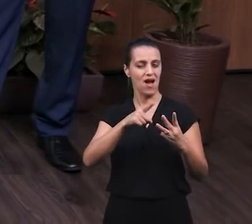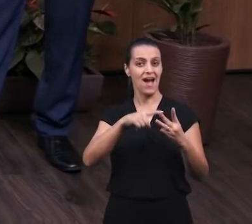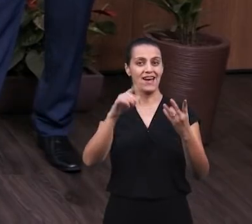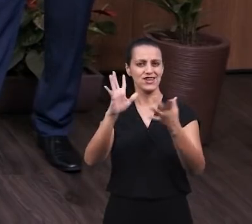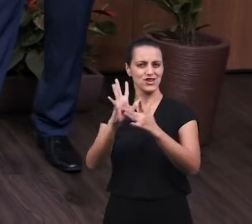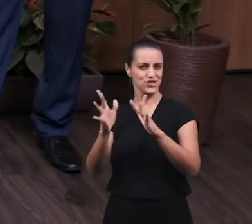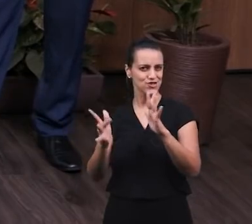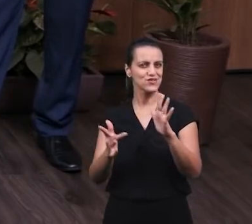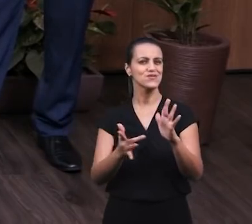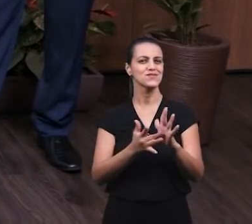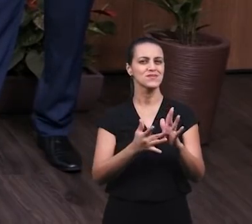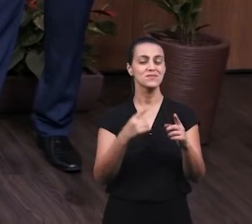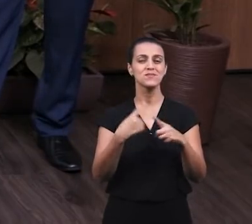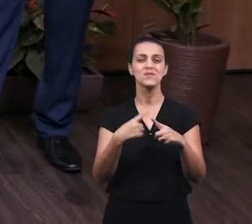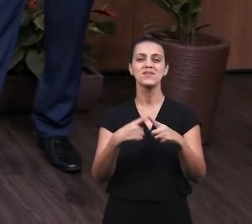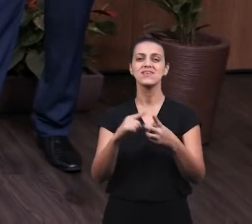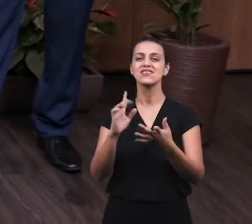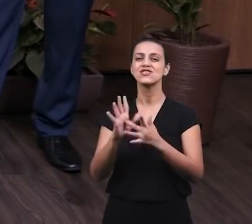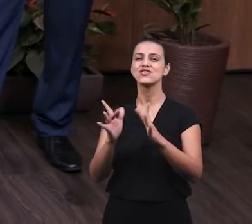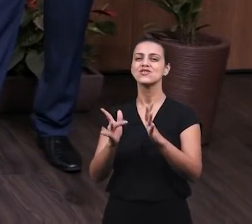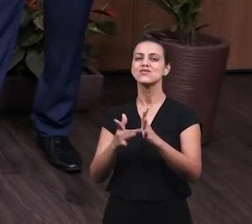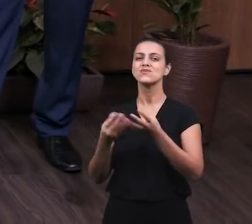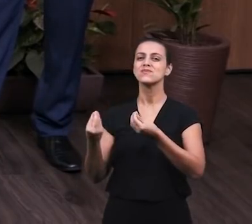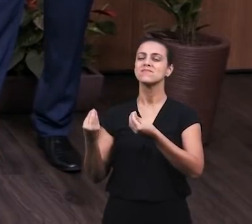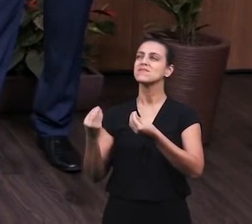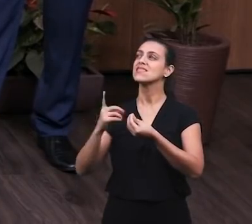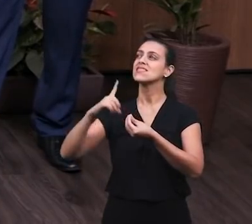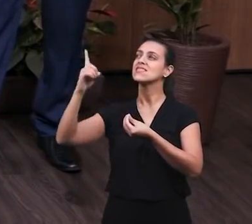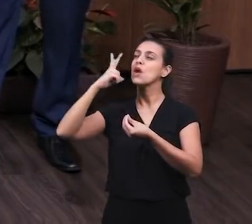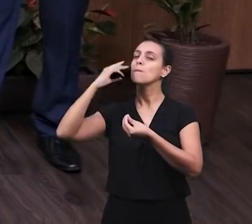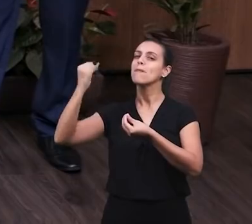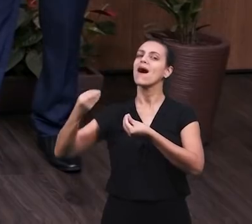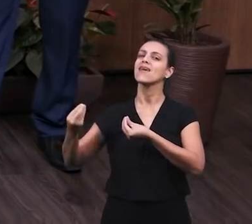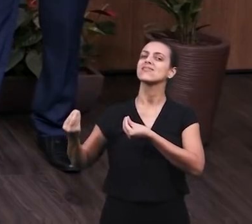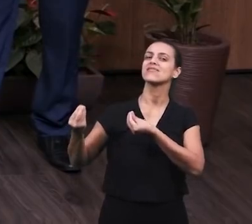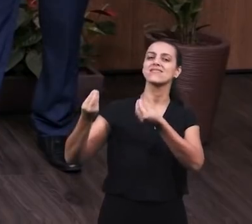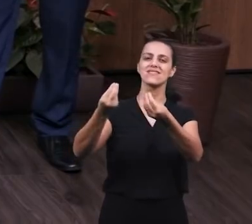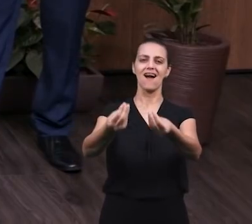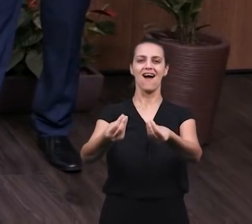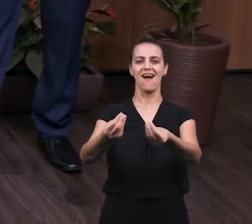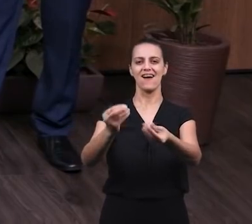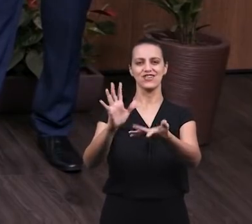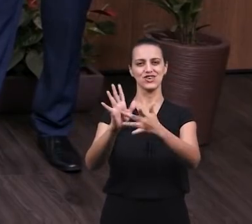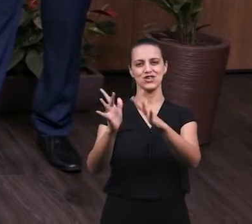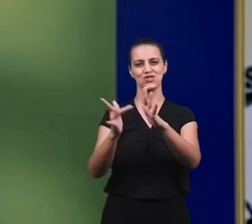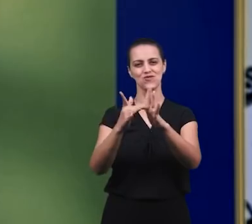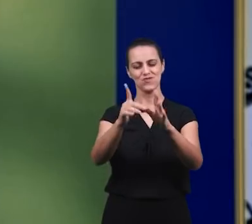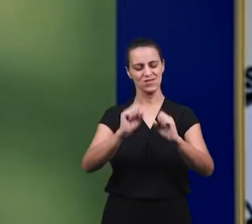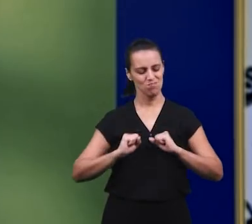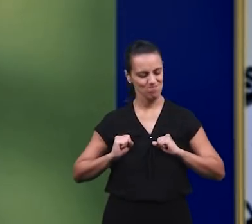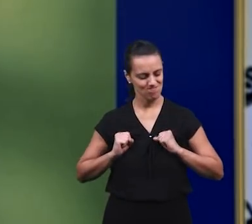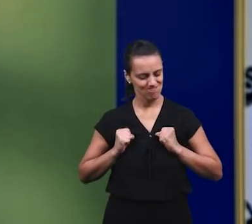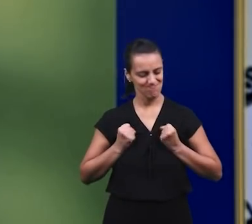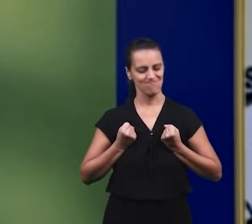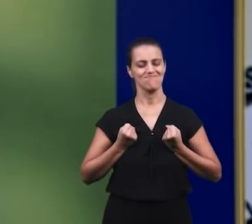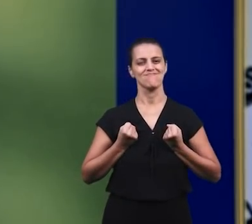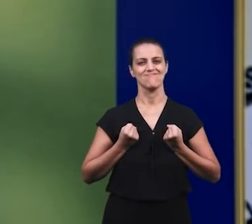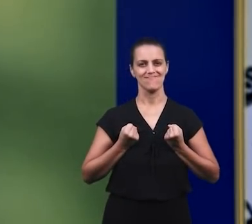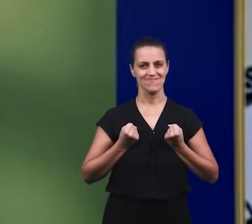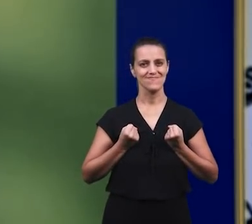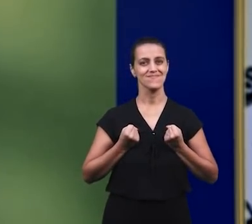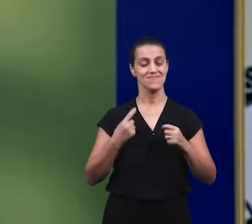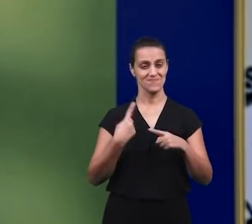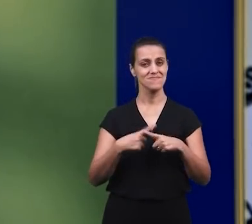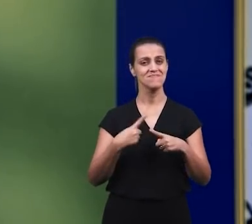o alimento que Deus Pai quer te dar a todo instante, pois Jesus